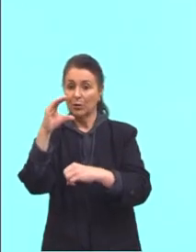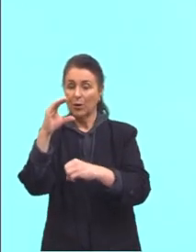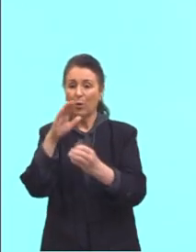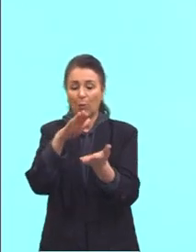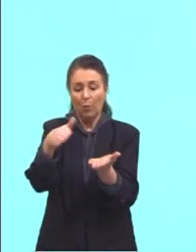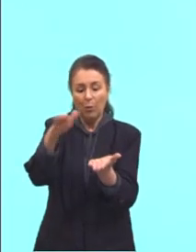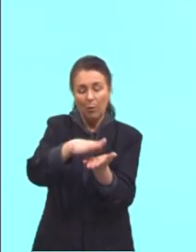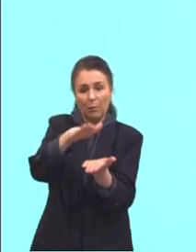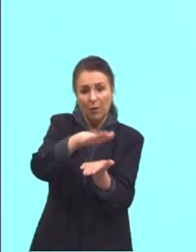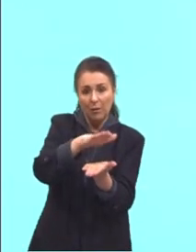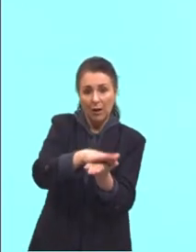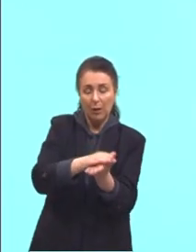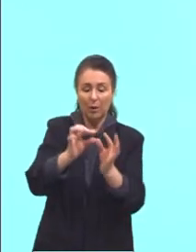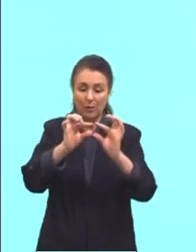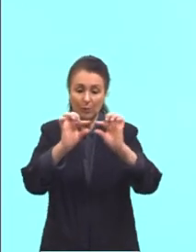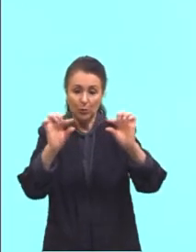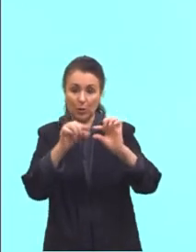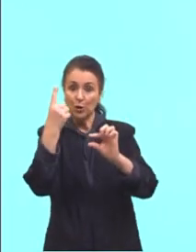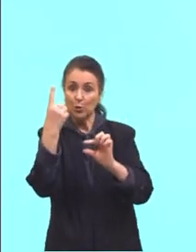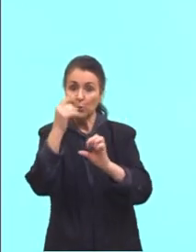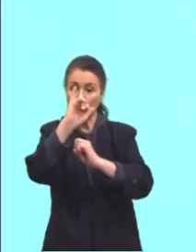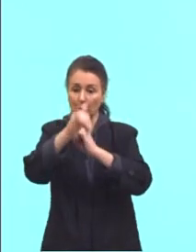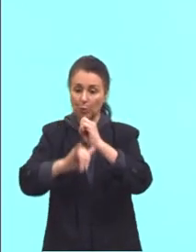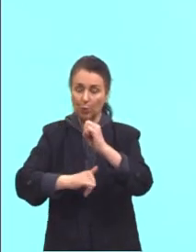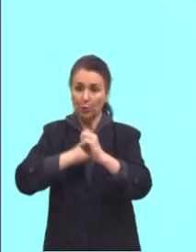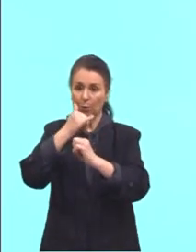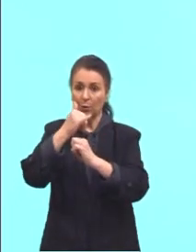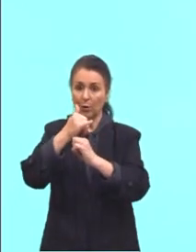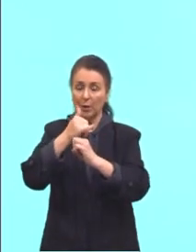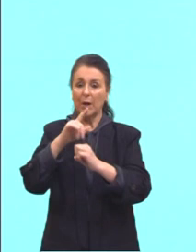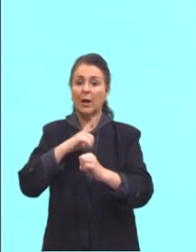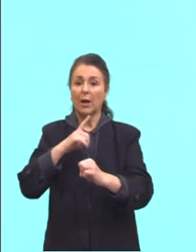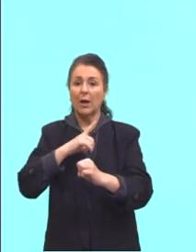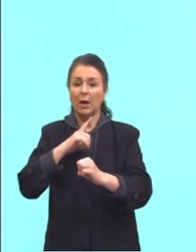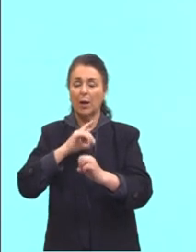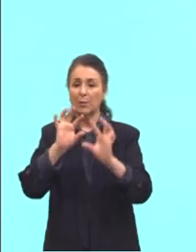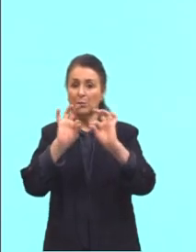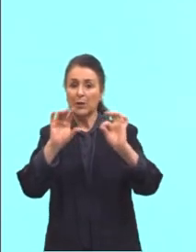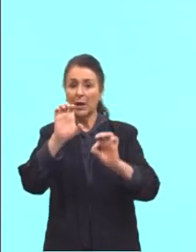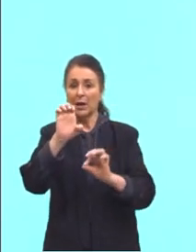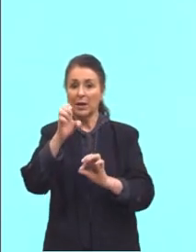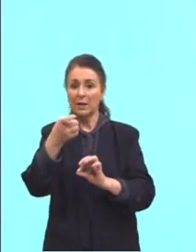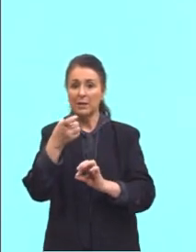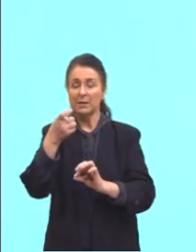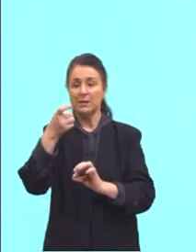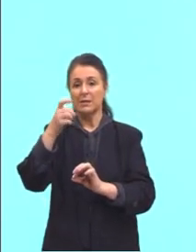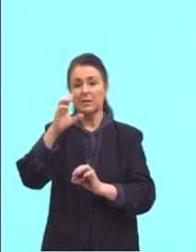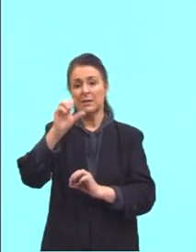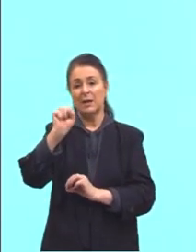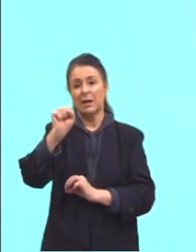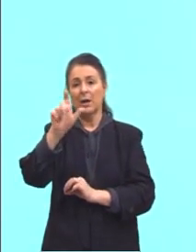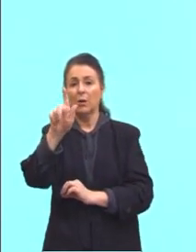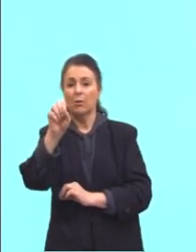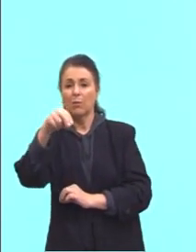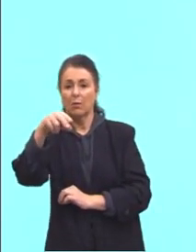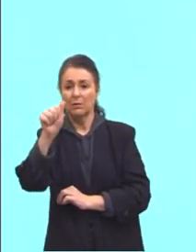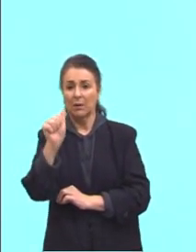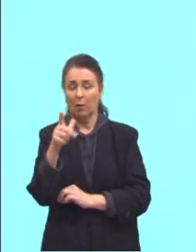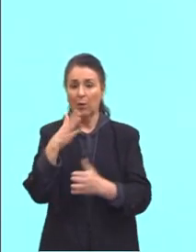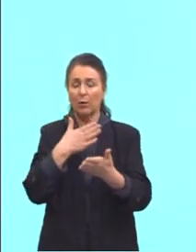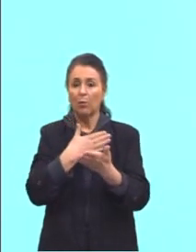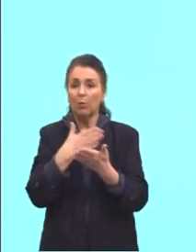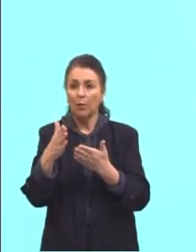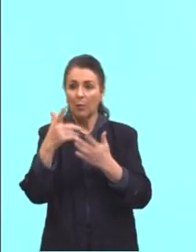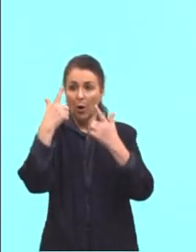espessura de apenas um átomo sua estrutura é hexágono hexagonal conforme a figura E aí traz aí